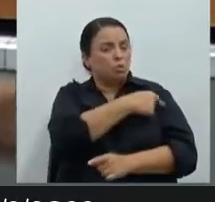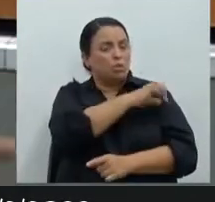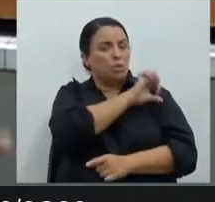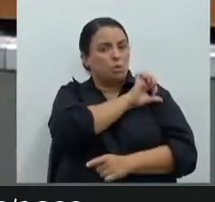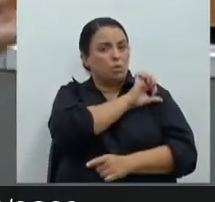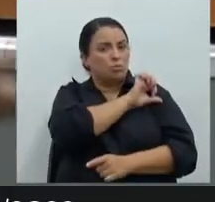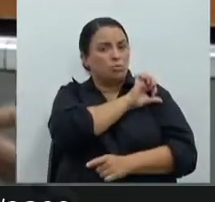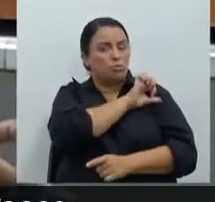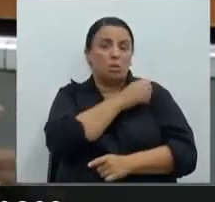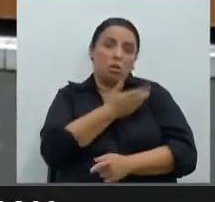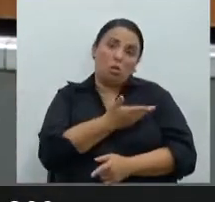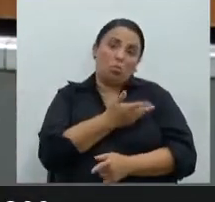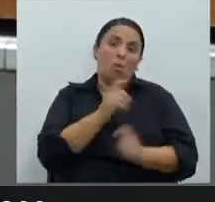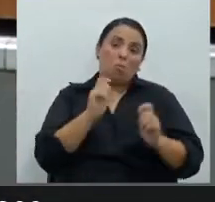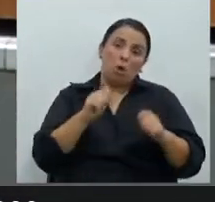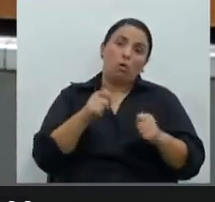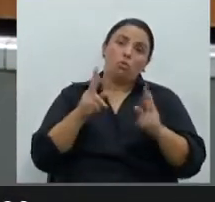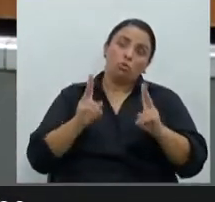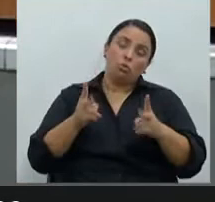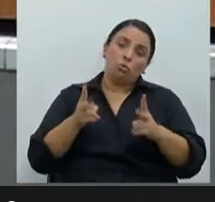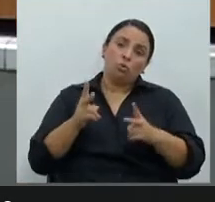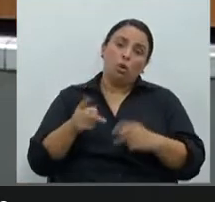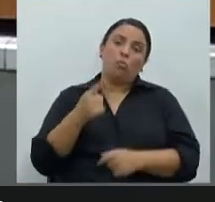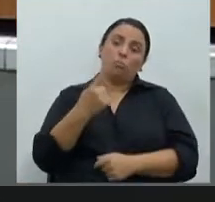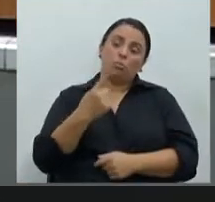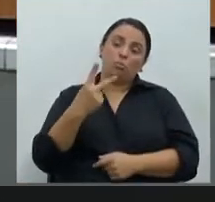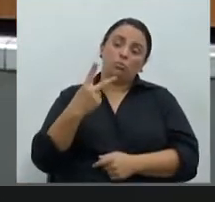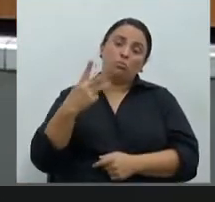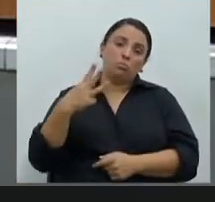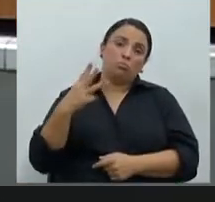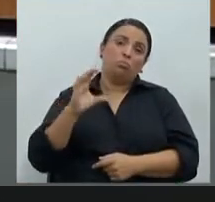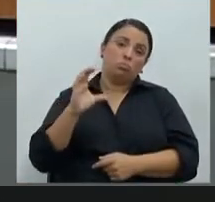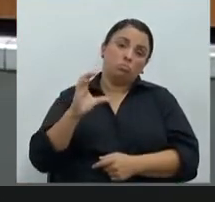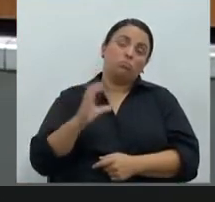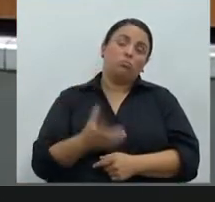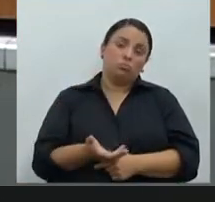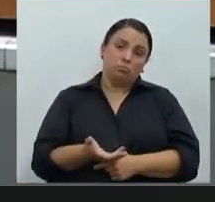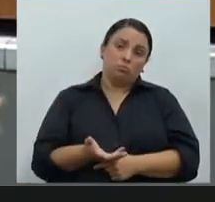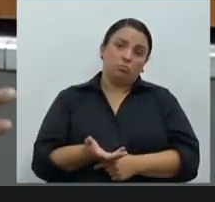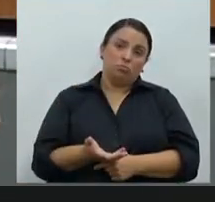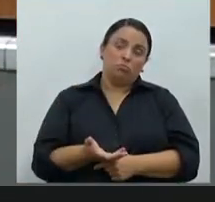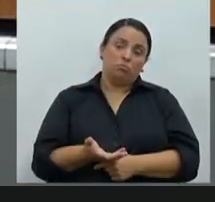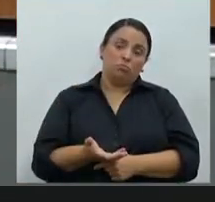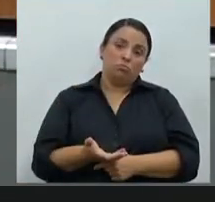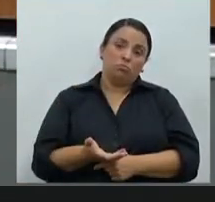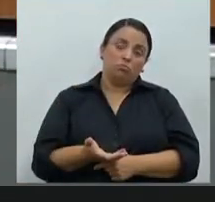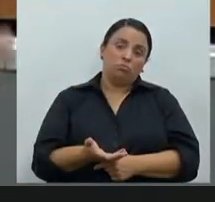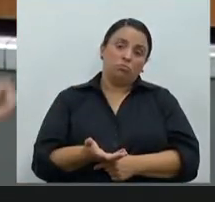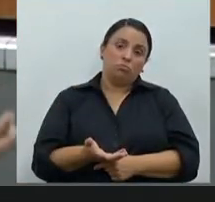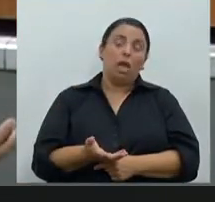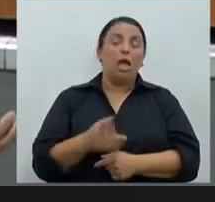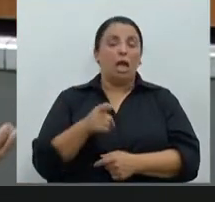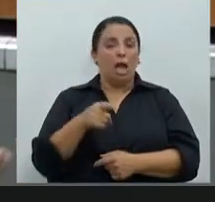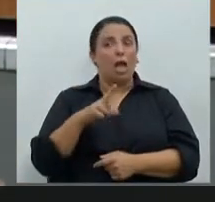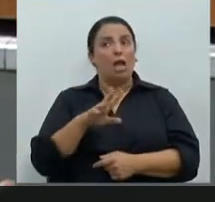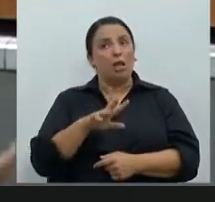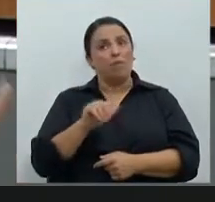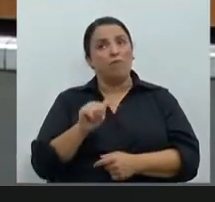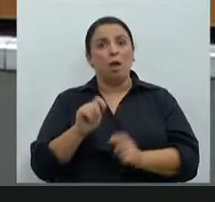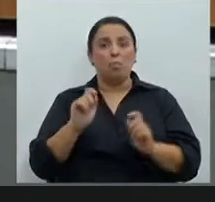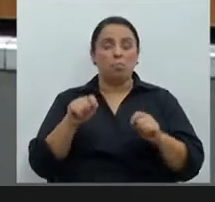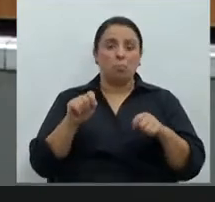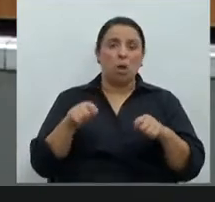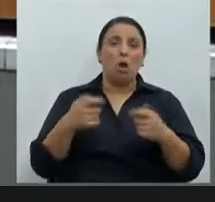normalmente prosseguir para o ensino médio. E aí, quer dizer, ele vai ter a opção